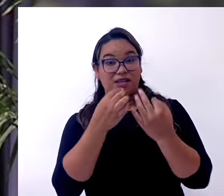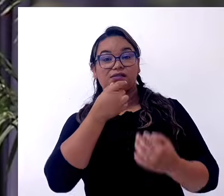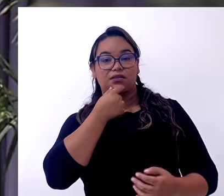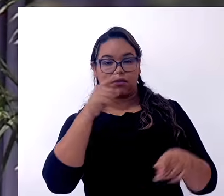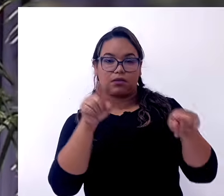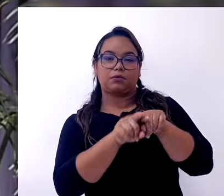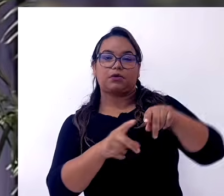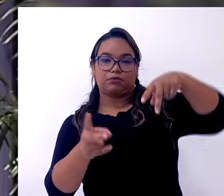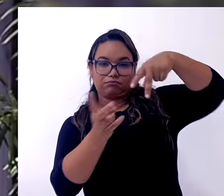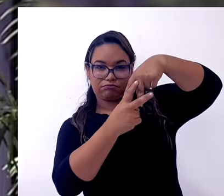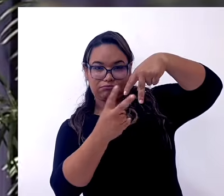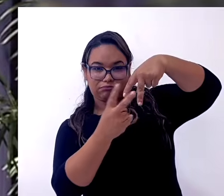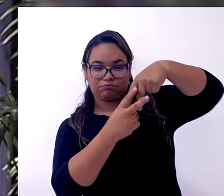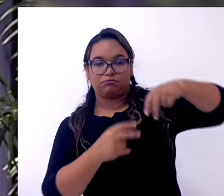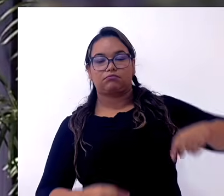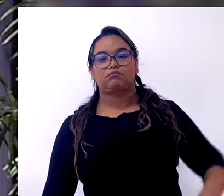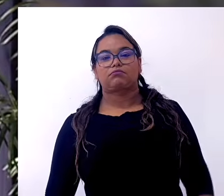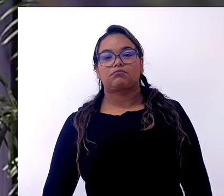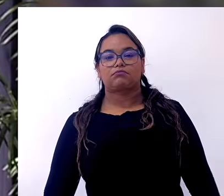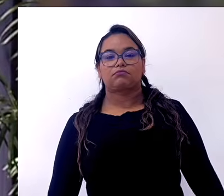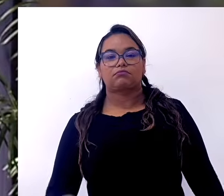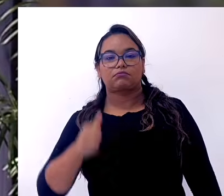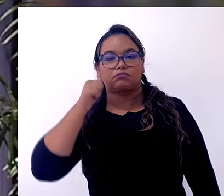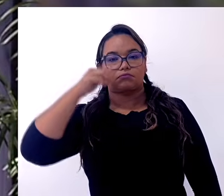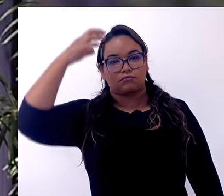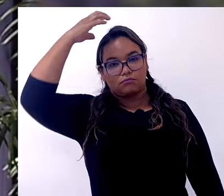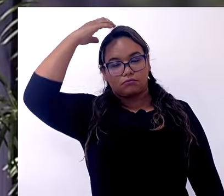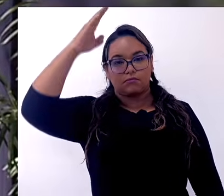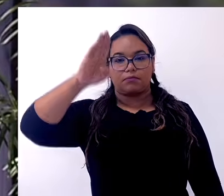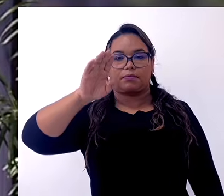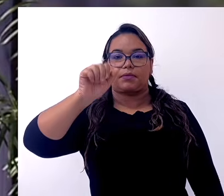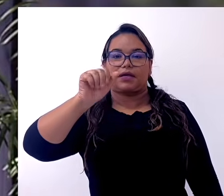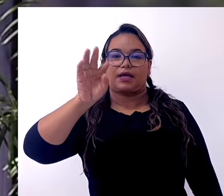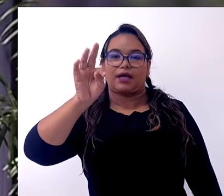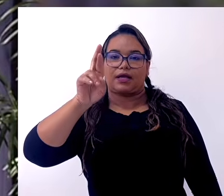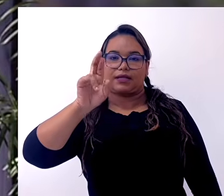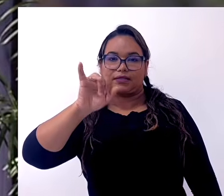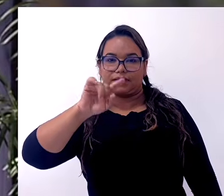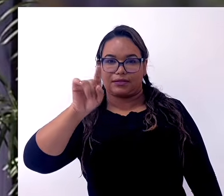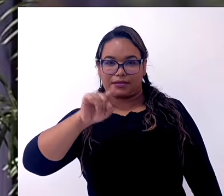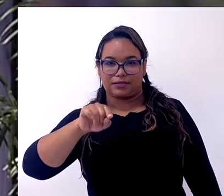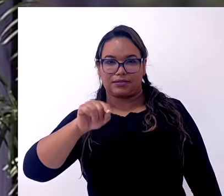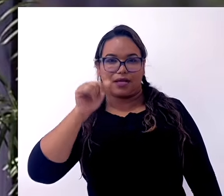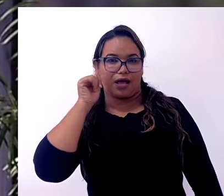mundial. É isso que ele está dizendo. Está aí diretamente da boca dele.